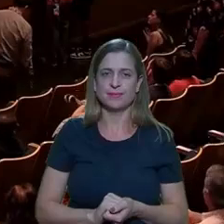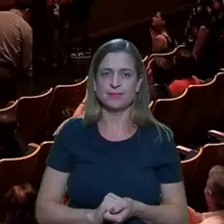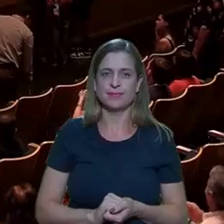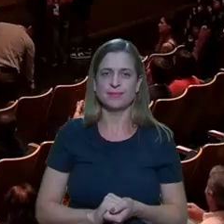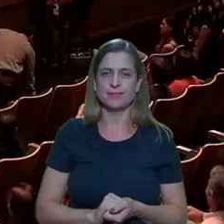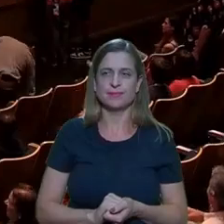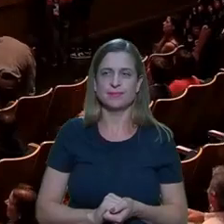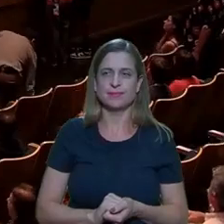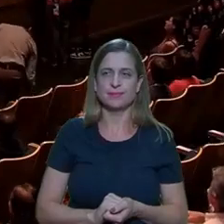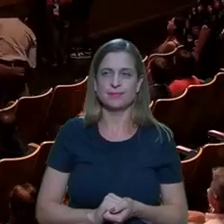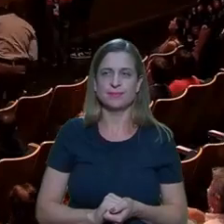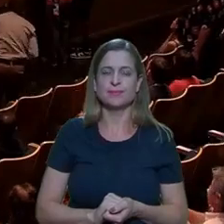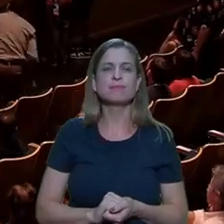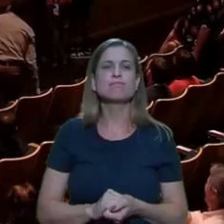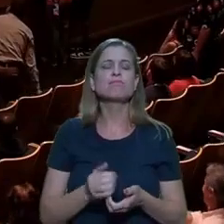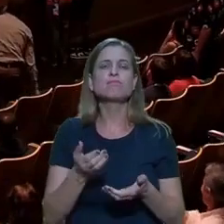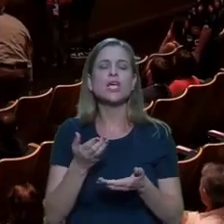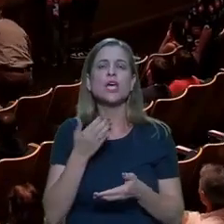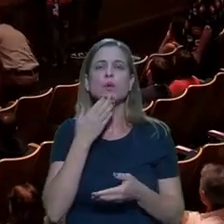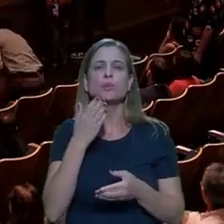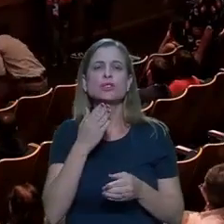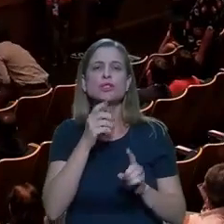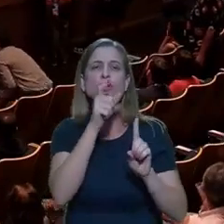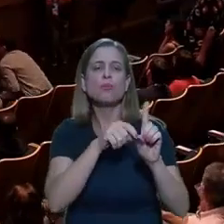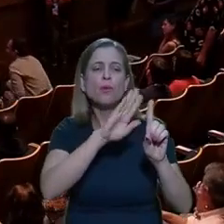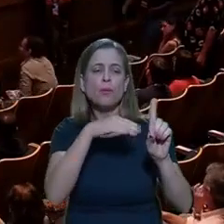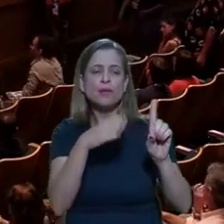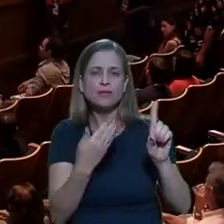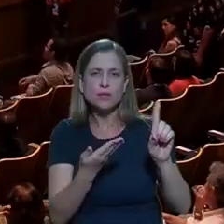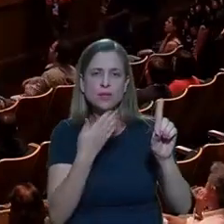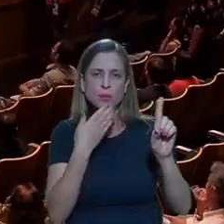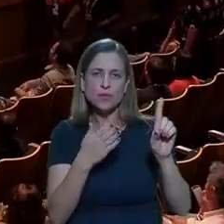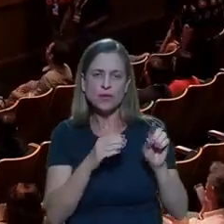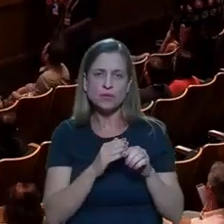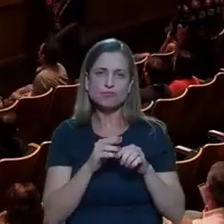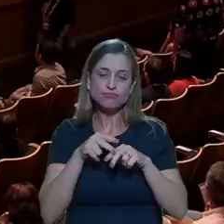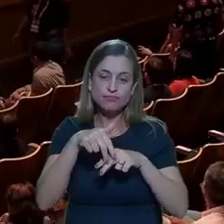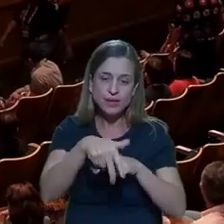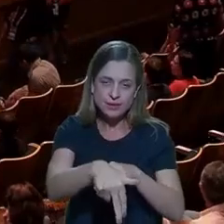Gente, eu vou pedir para os homenageados descerem para homenagear ele melhor. Dá licença.